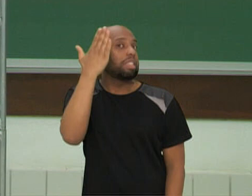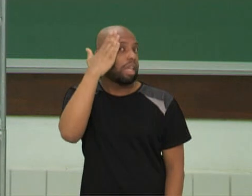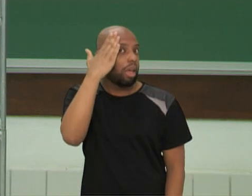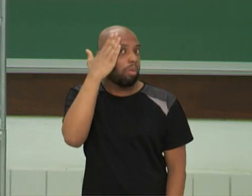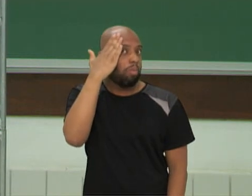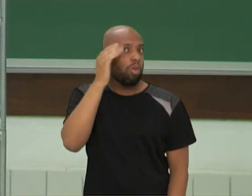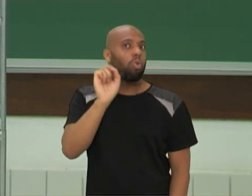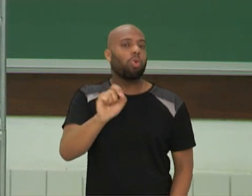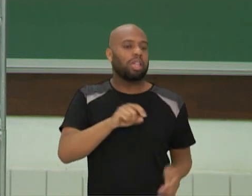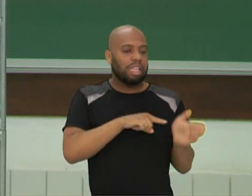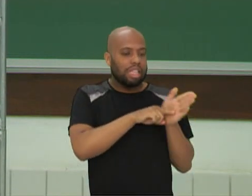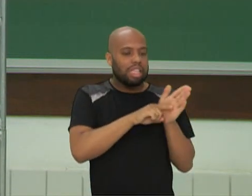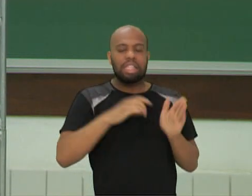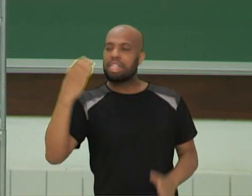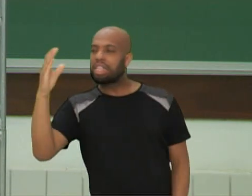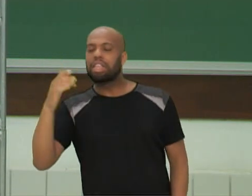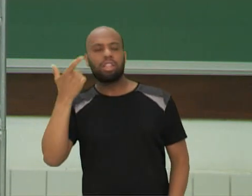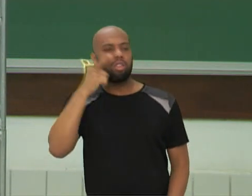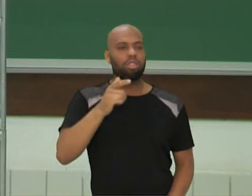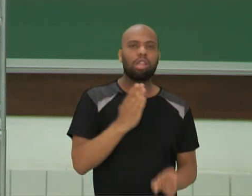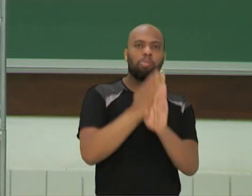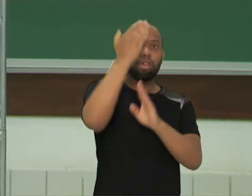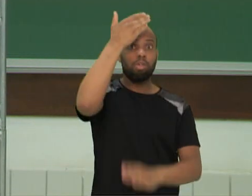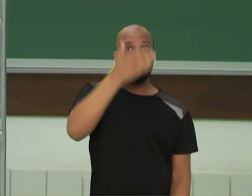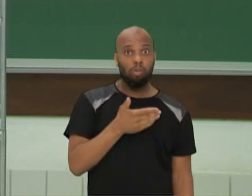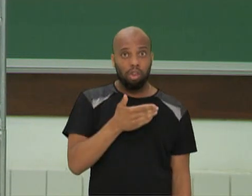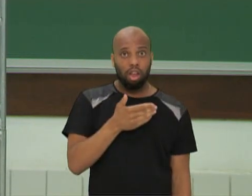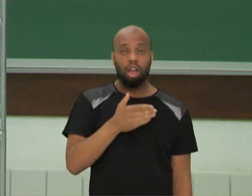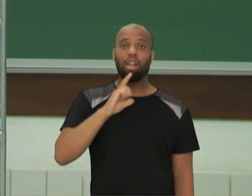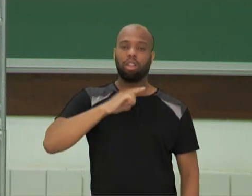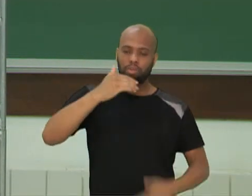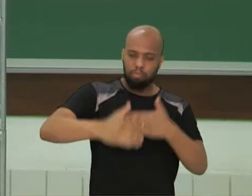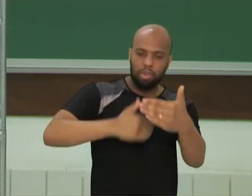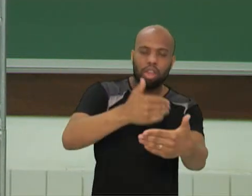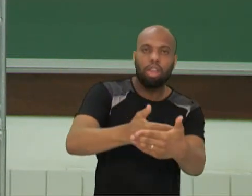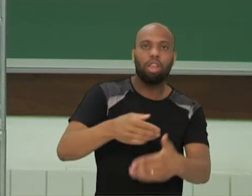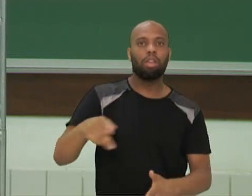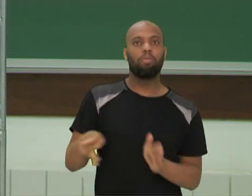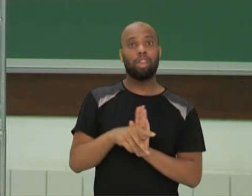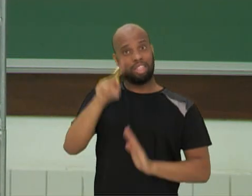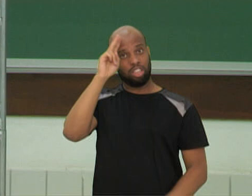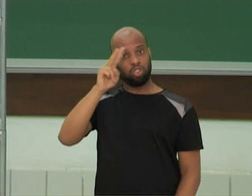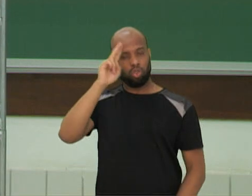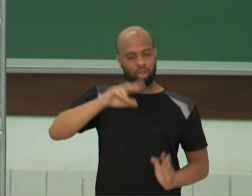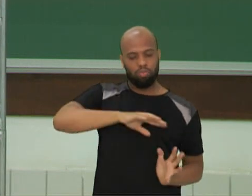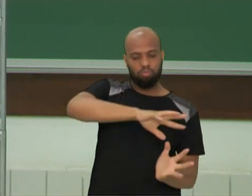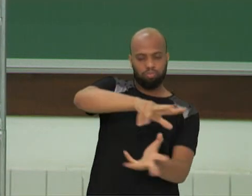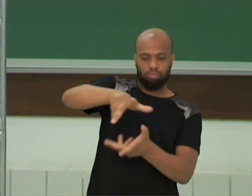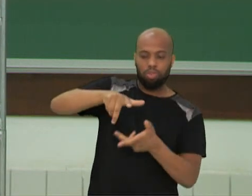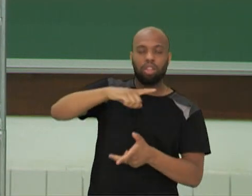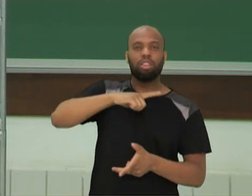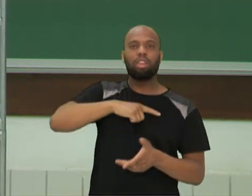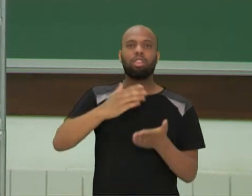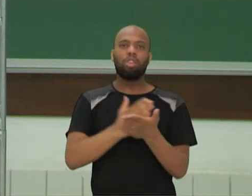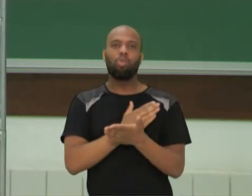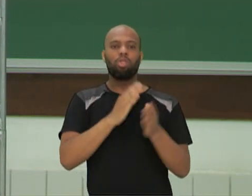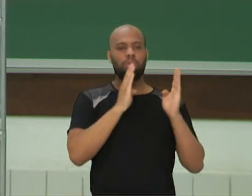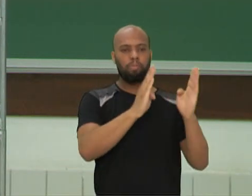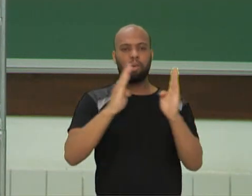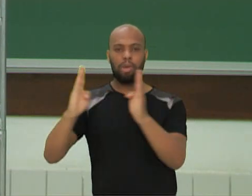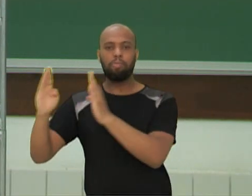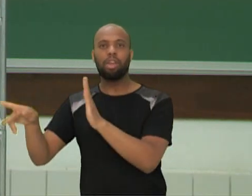sabemos, o que a ciência consegue apurar? Que ao longo da história do nosso planeta, houveram processos